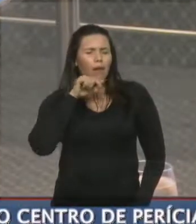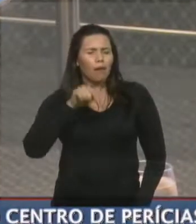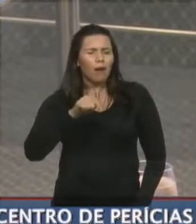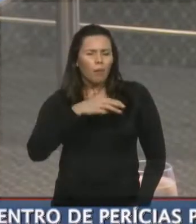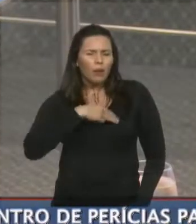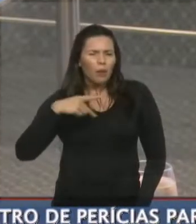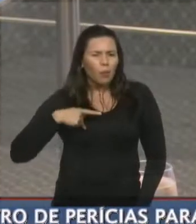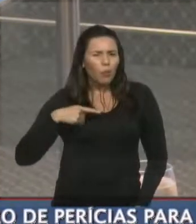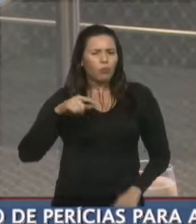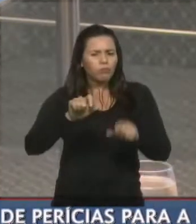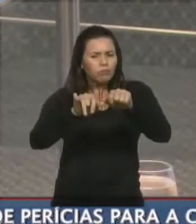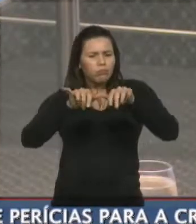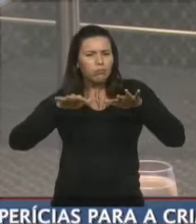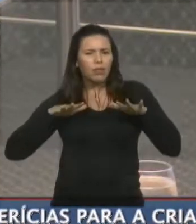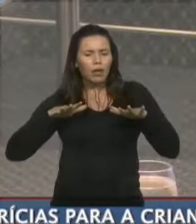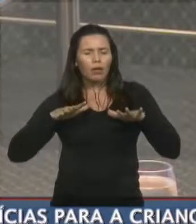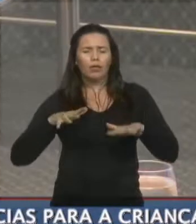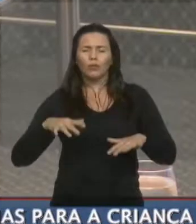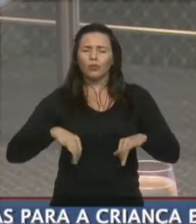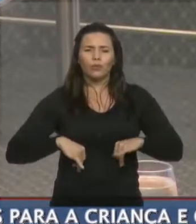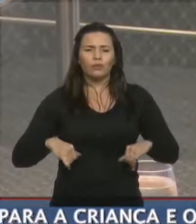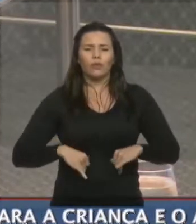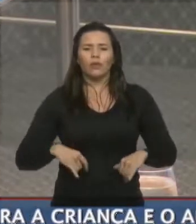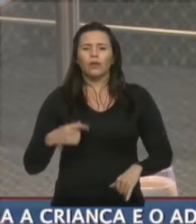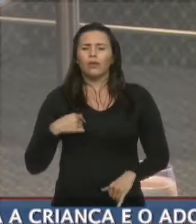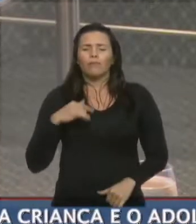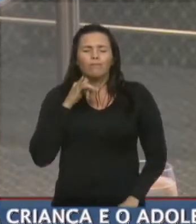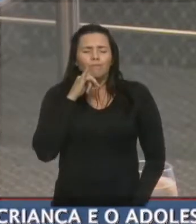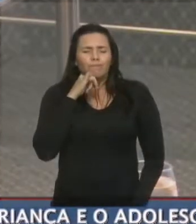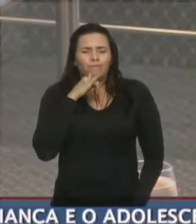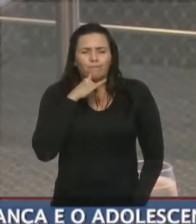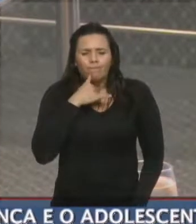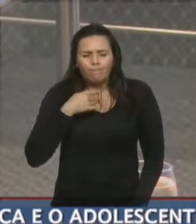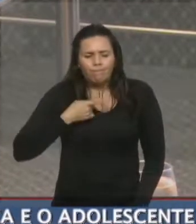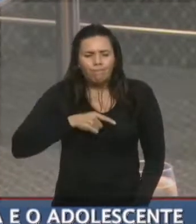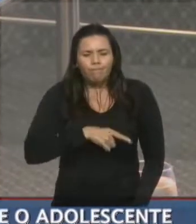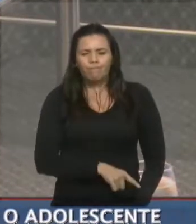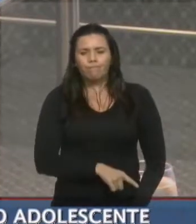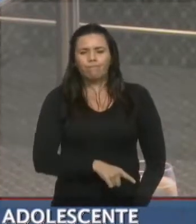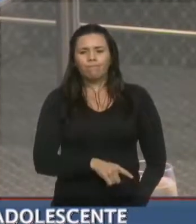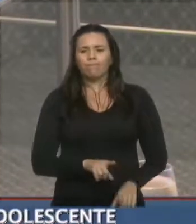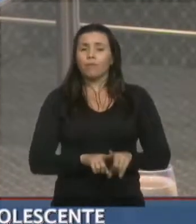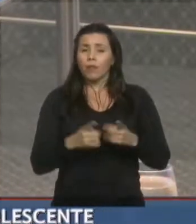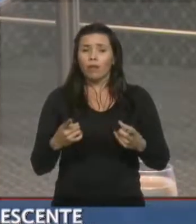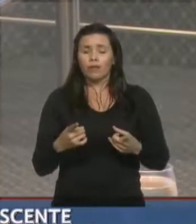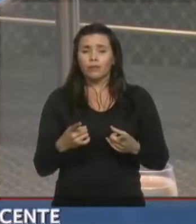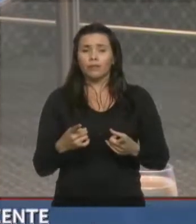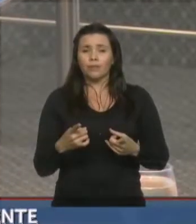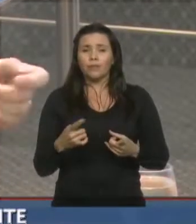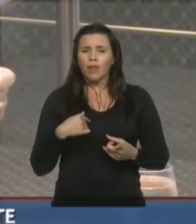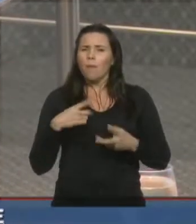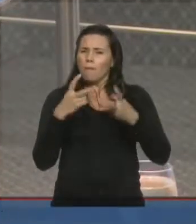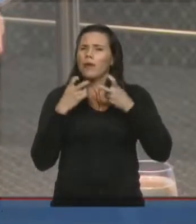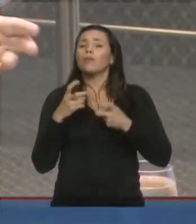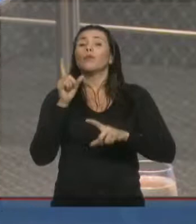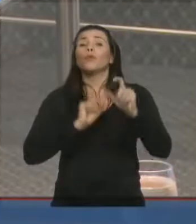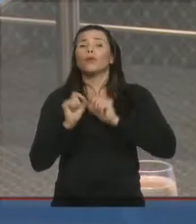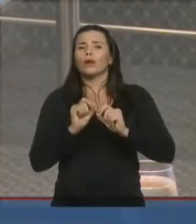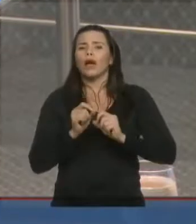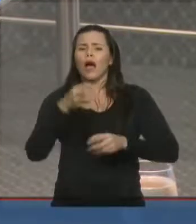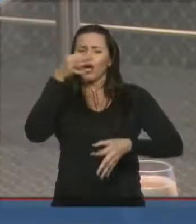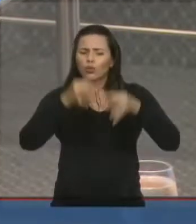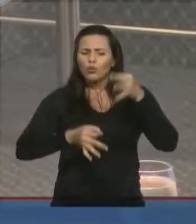tinha um grande ponto ali, que era que a justiça tinha sido feita. E o Estado